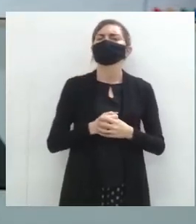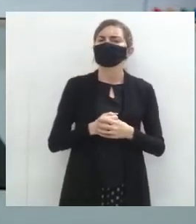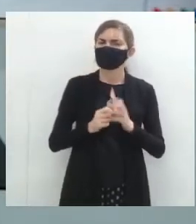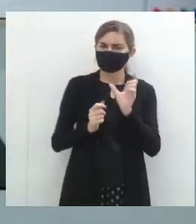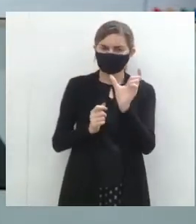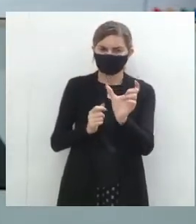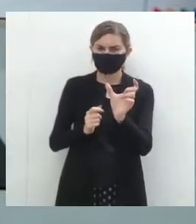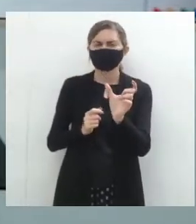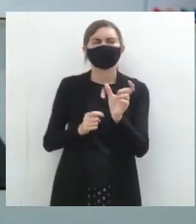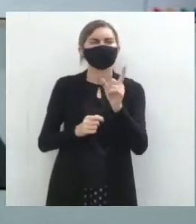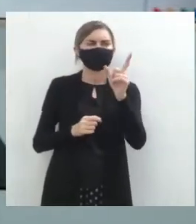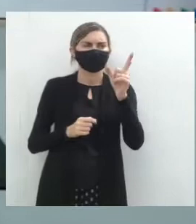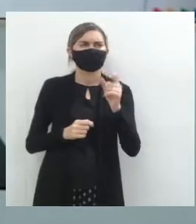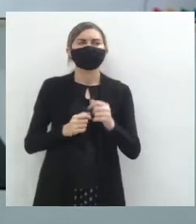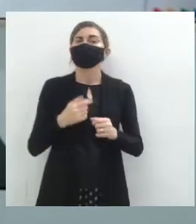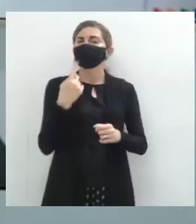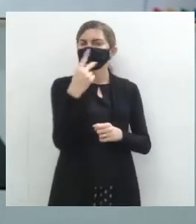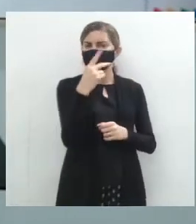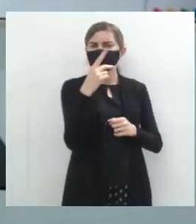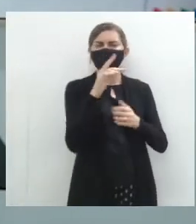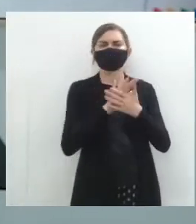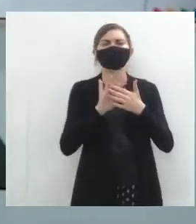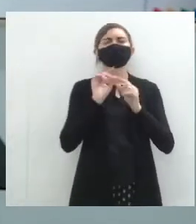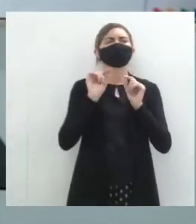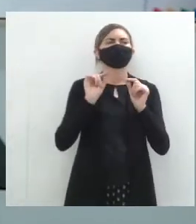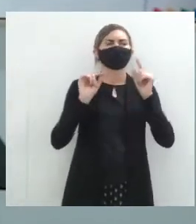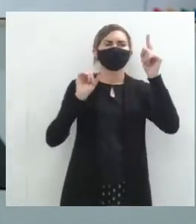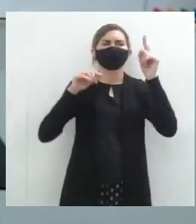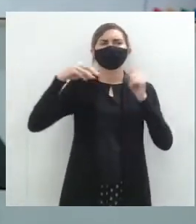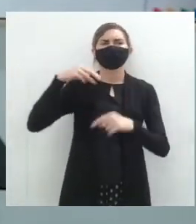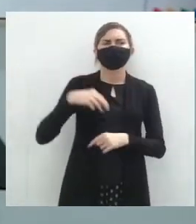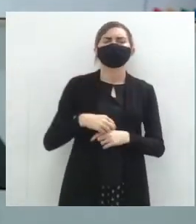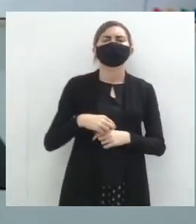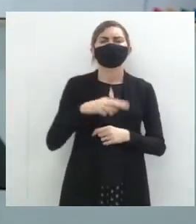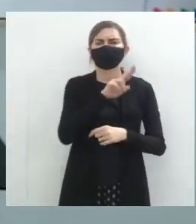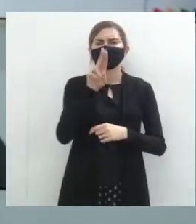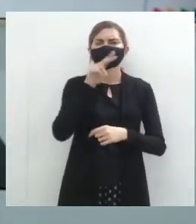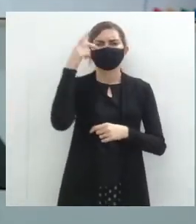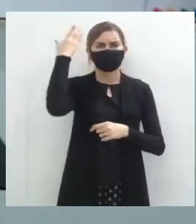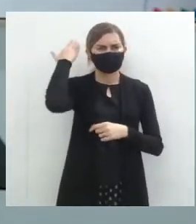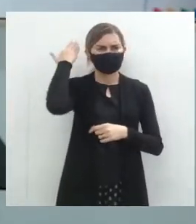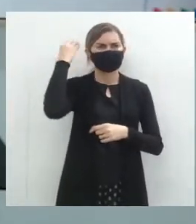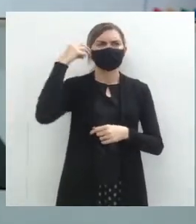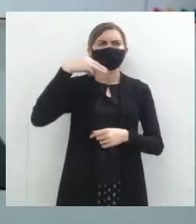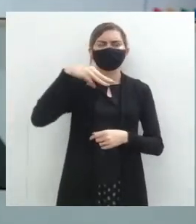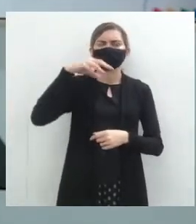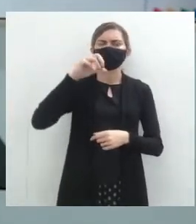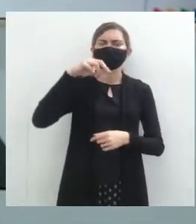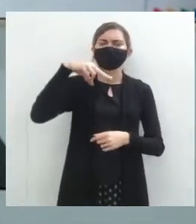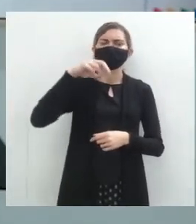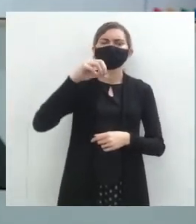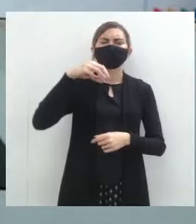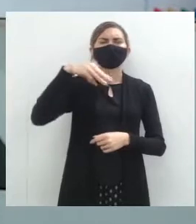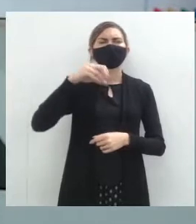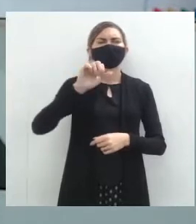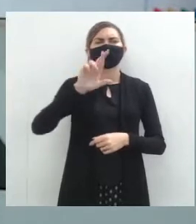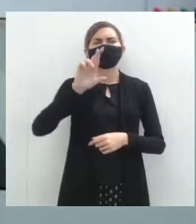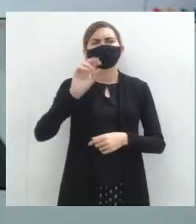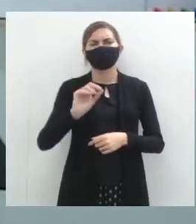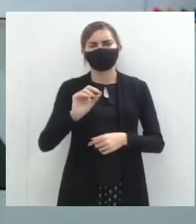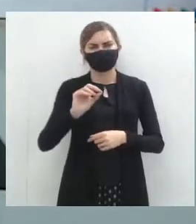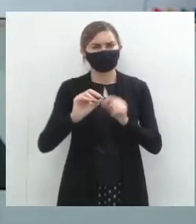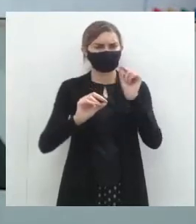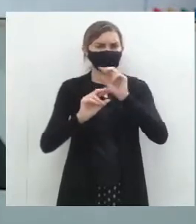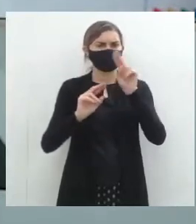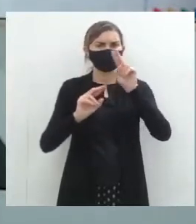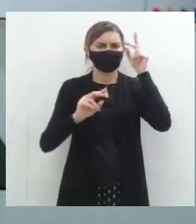o nucleotídeo, ele nada mais é do que um monômero. Esse cara aqui, ó, é um monômero.